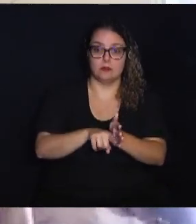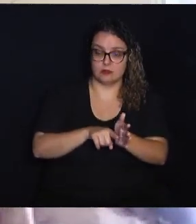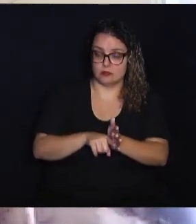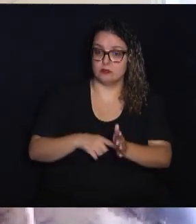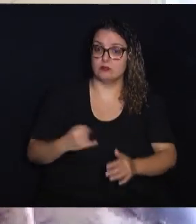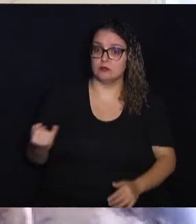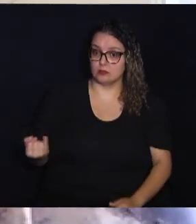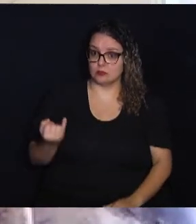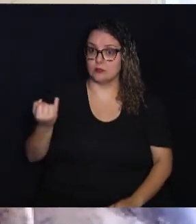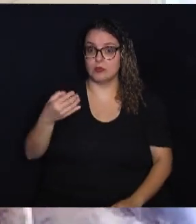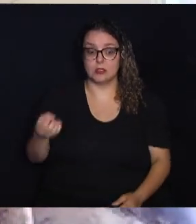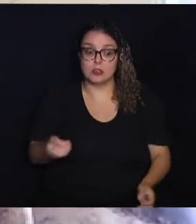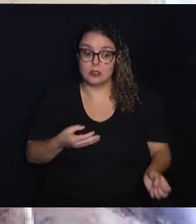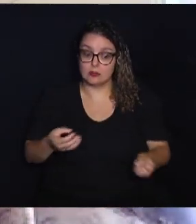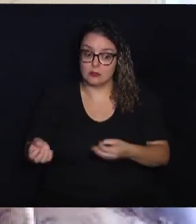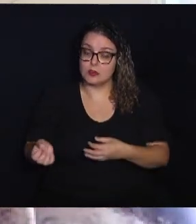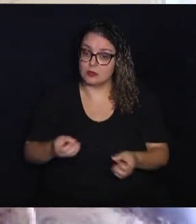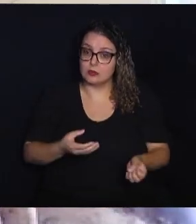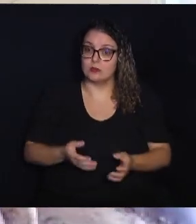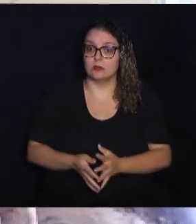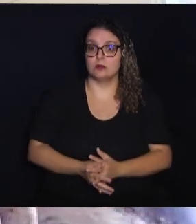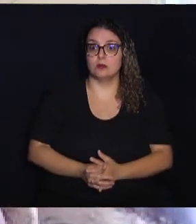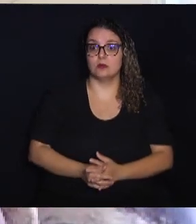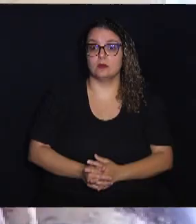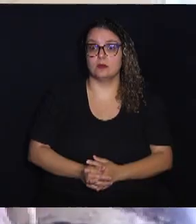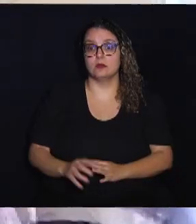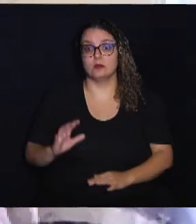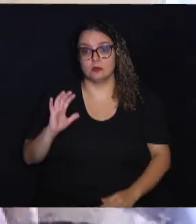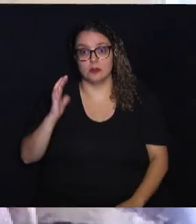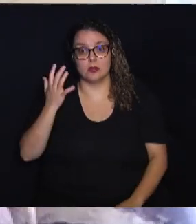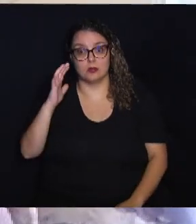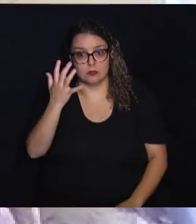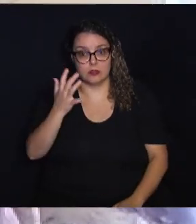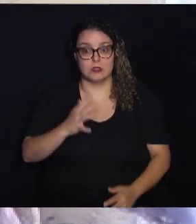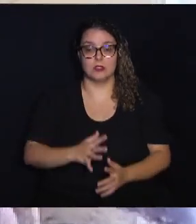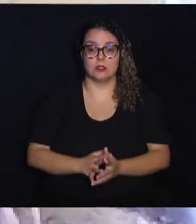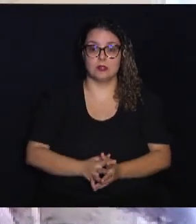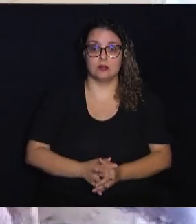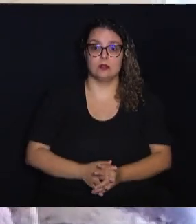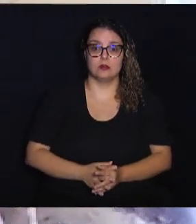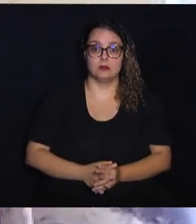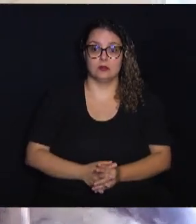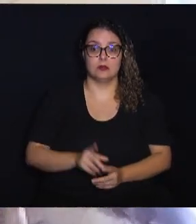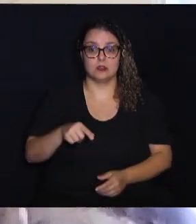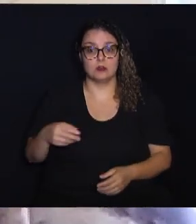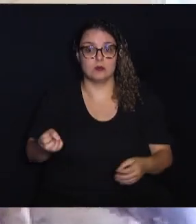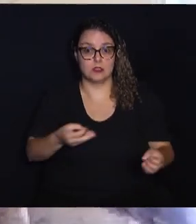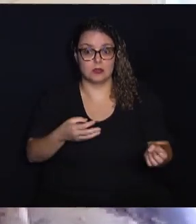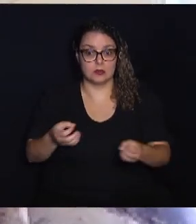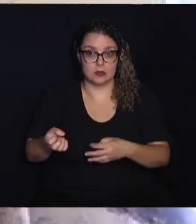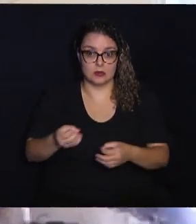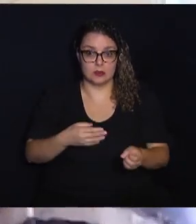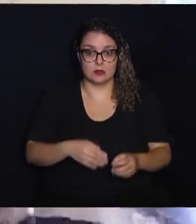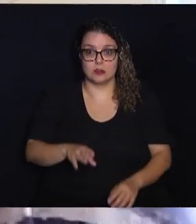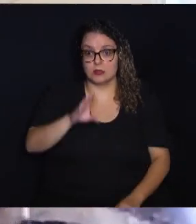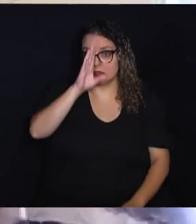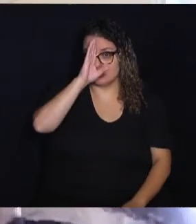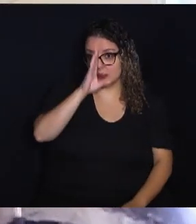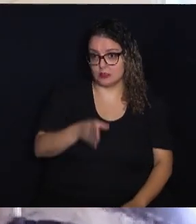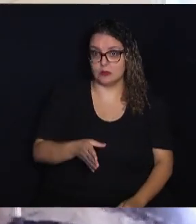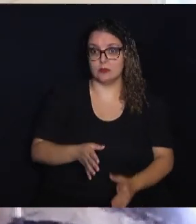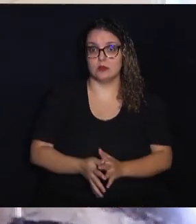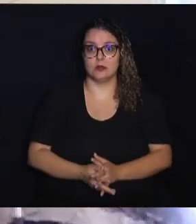de pesquisa assim, bastante recente e que tem surgido muito recente. Então, é bastante inovador